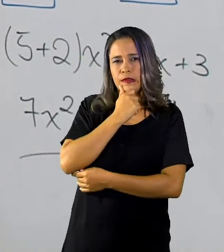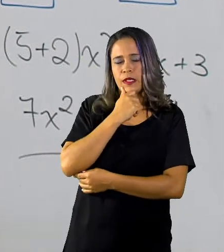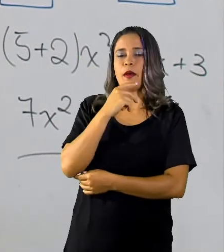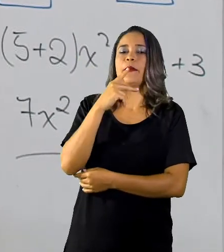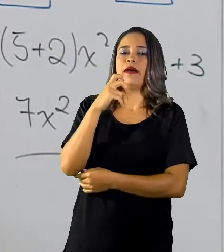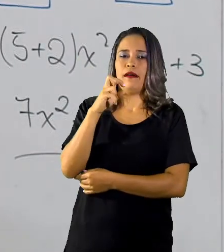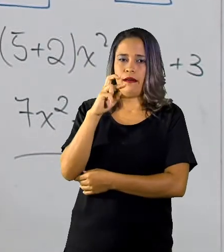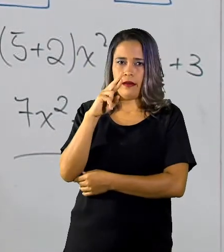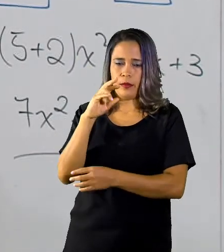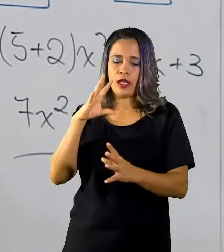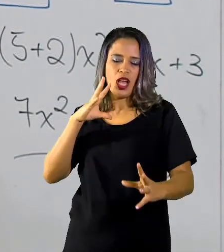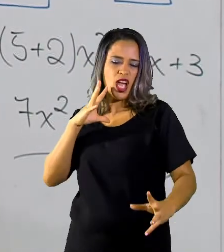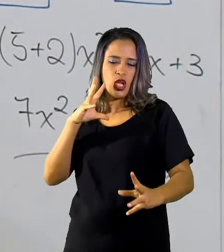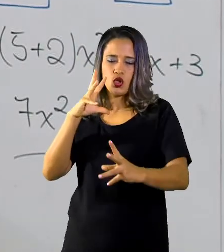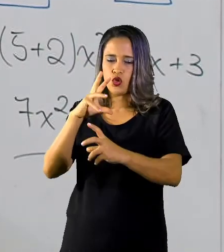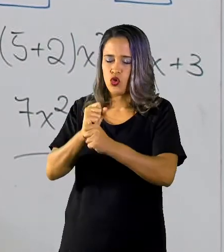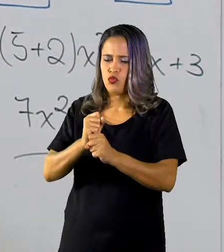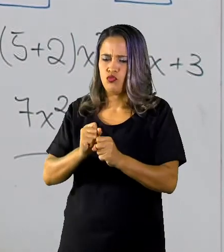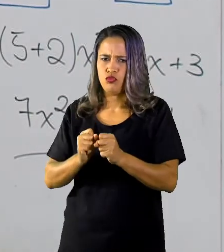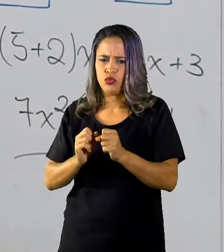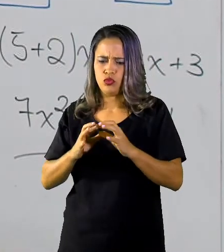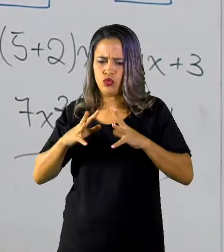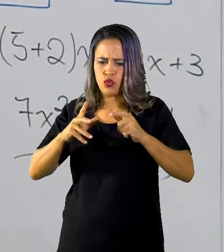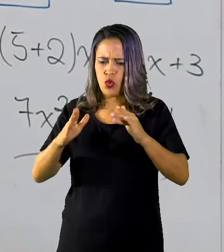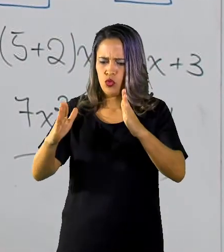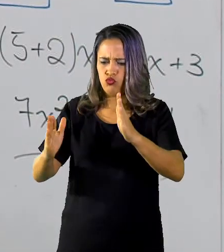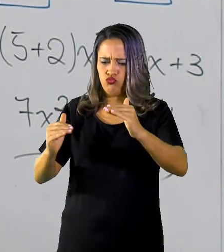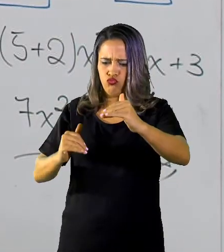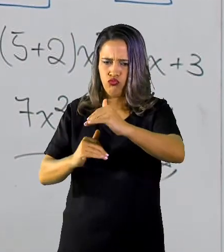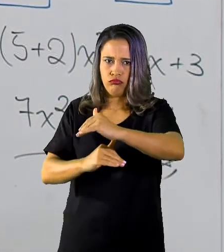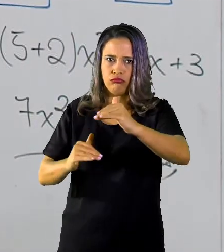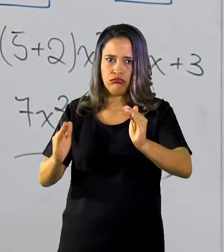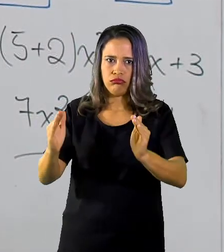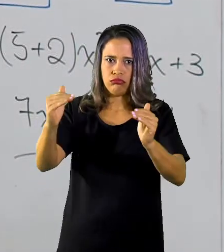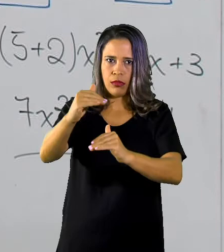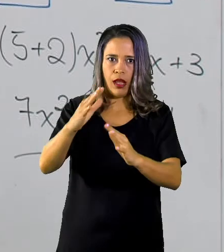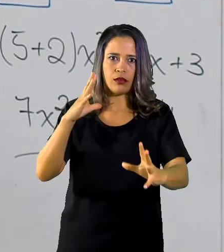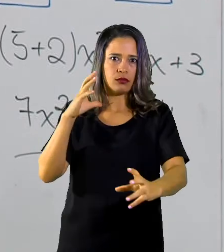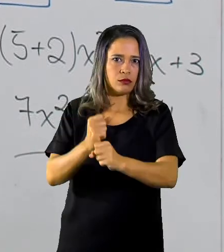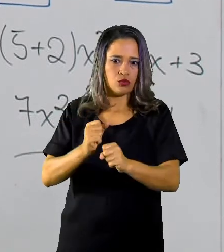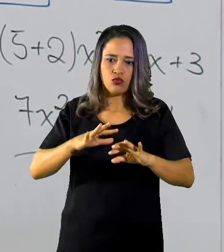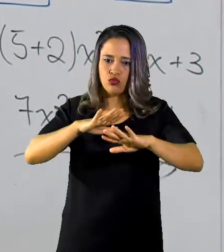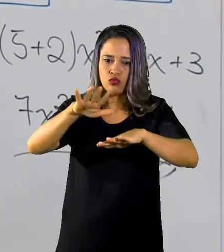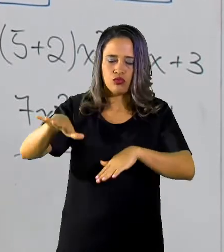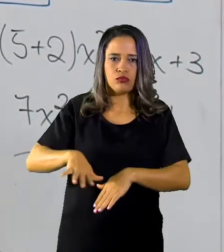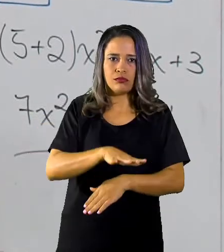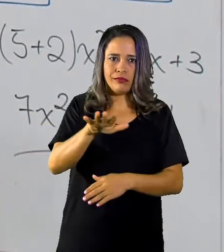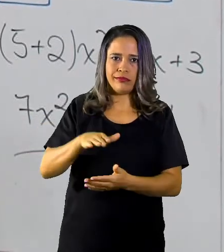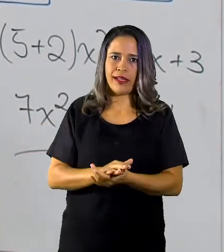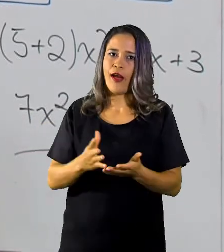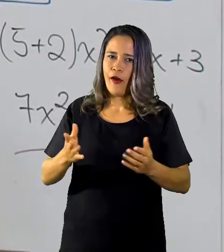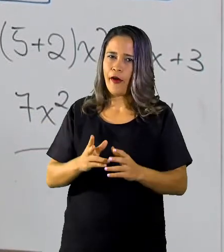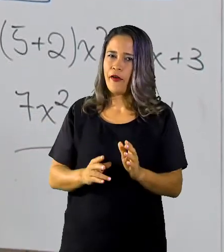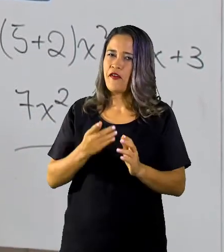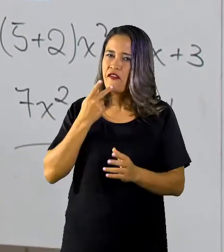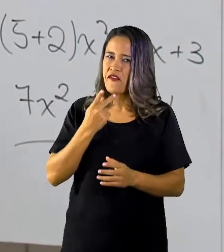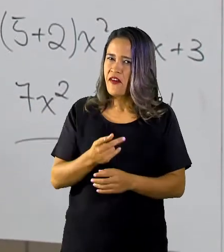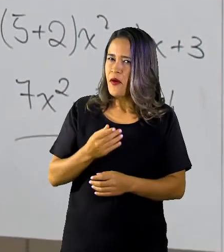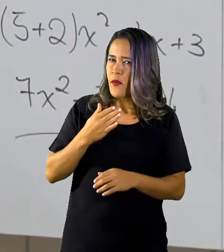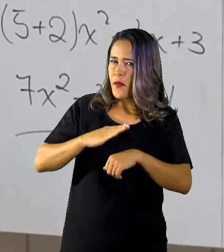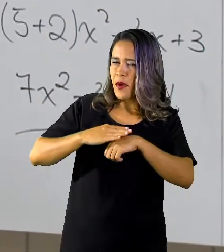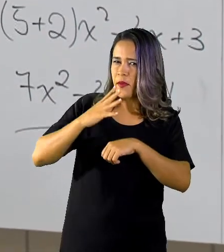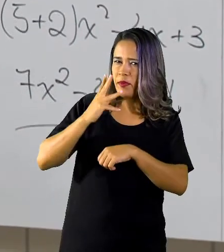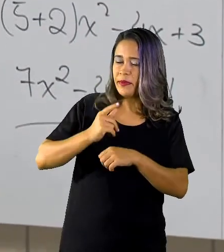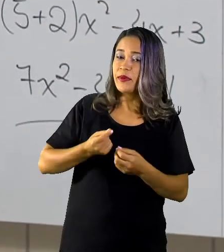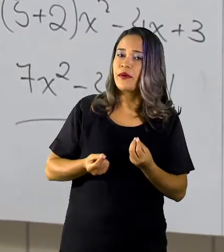perímetro é a soma de todos os lados. Isso mesmo, é a soma de todos os lados. Mas eu vou falar um termo mais bonito para vocês.